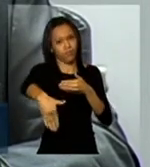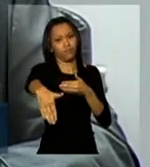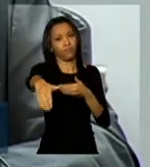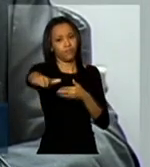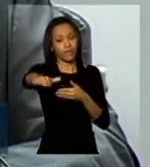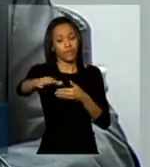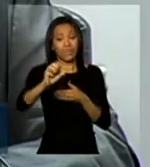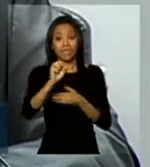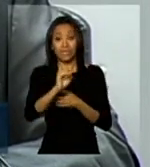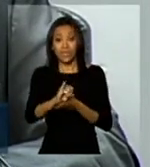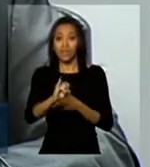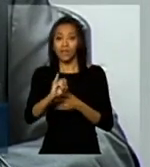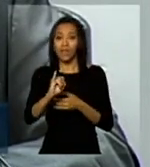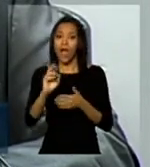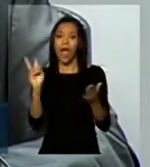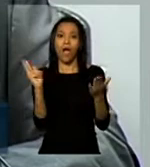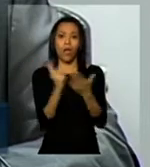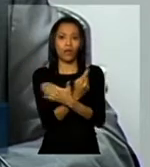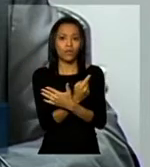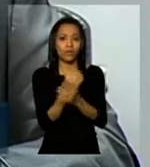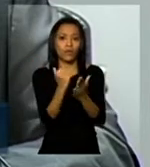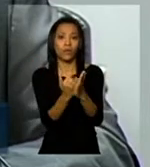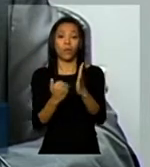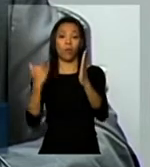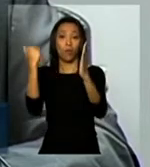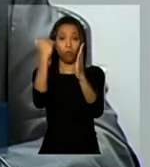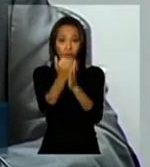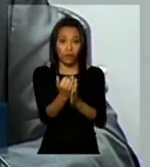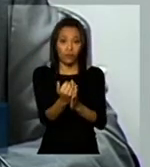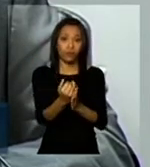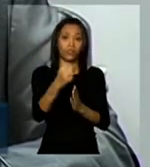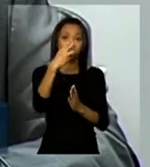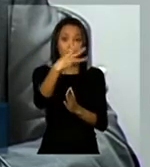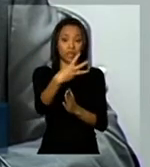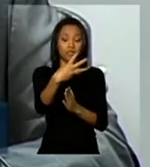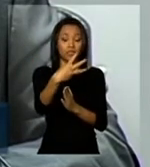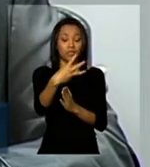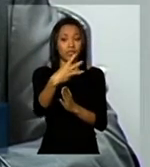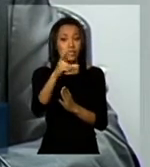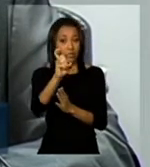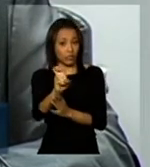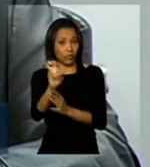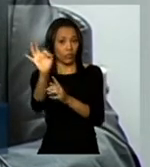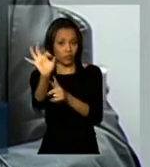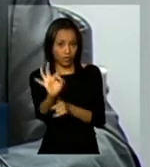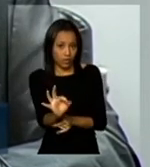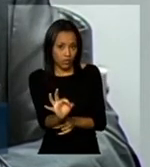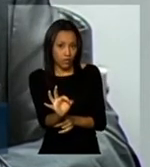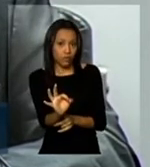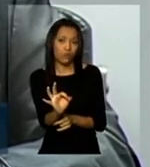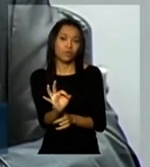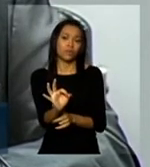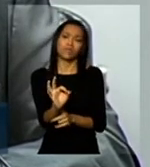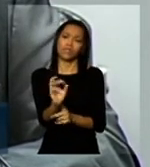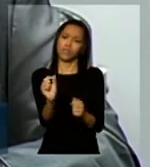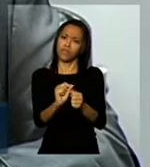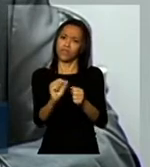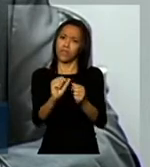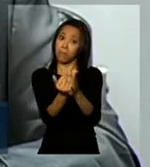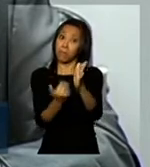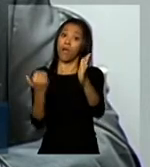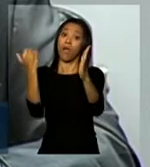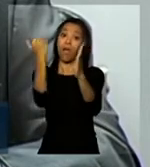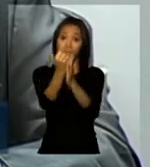exemplo, um acréscimo desta meta de 35%, né, se eles fizerem mais do que